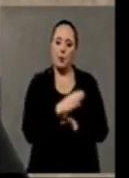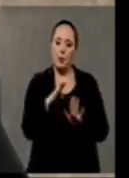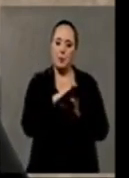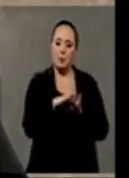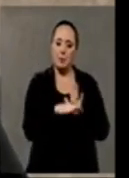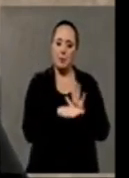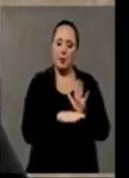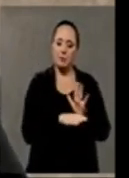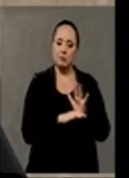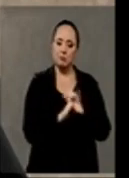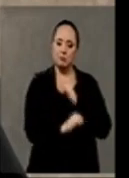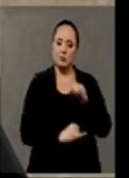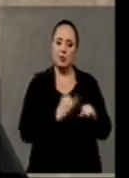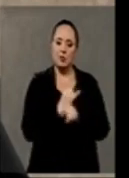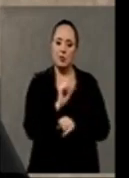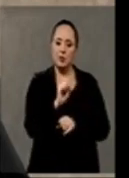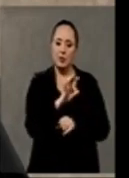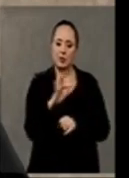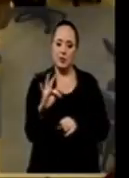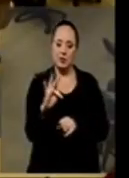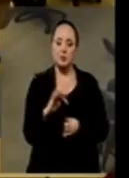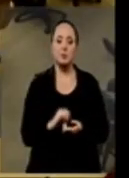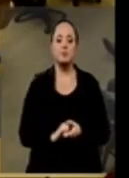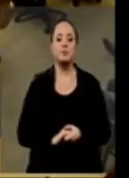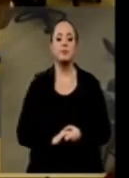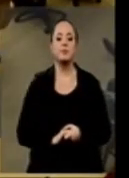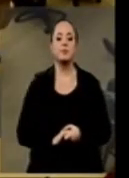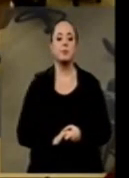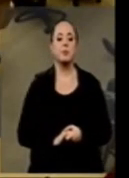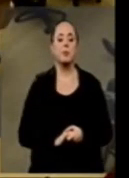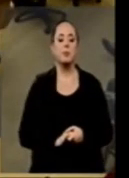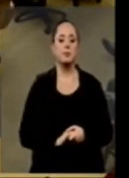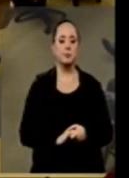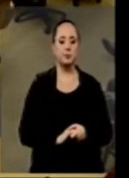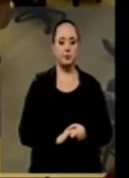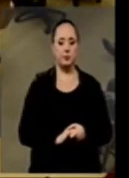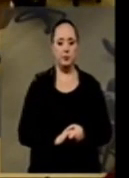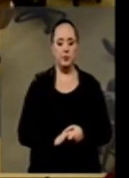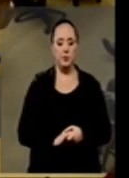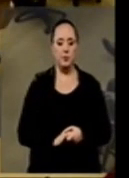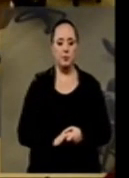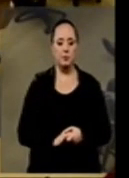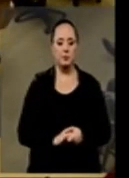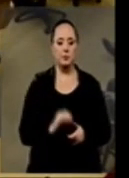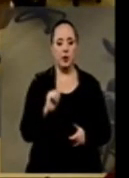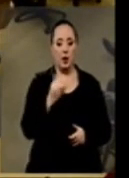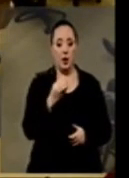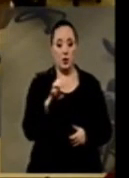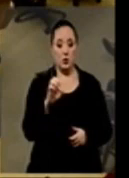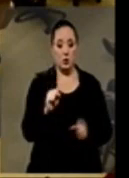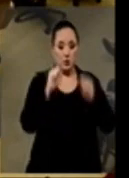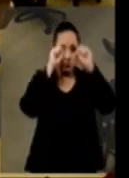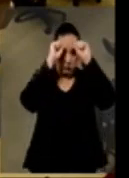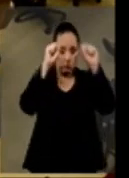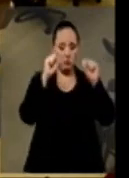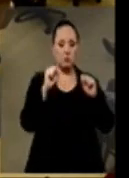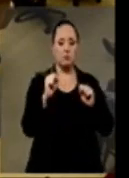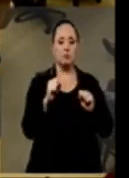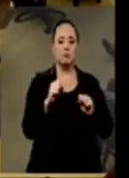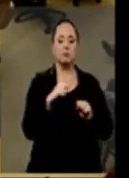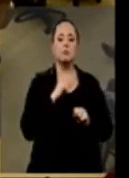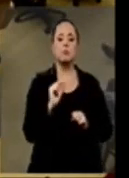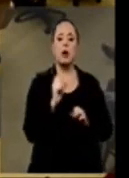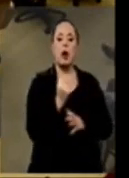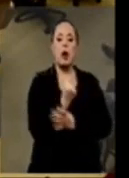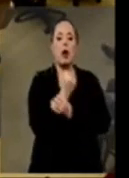2016 9 a previsibilidade das ações do tribunal promove segurança jurídica